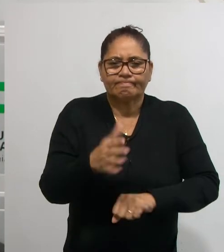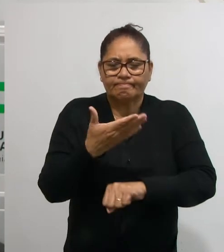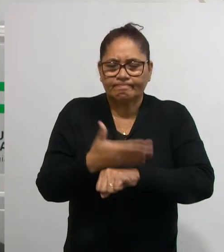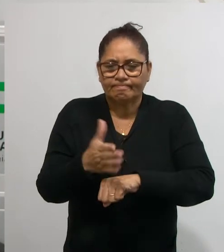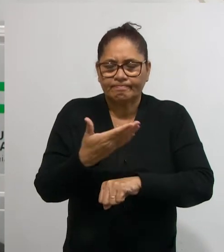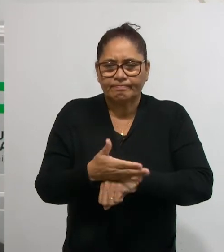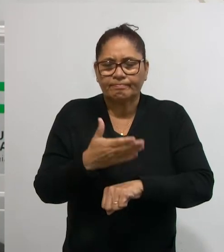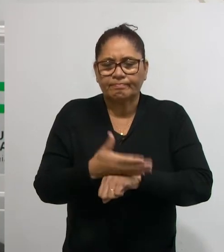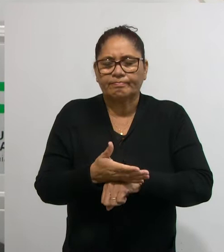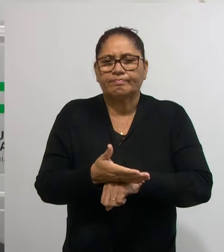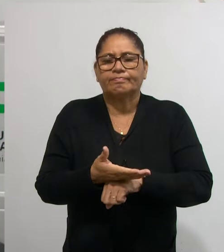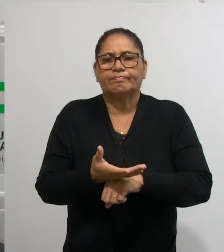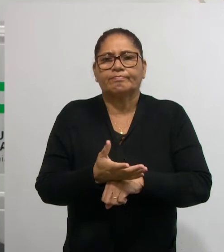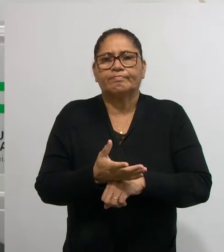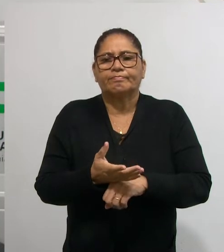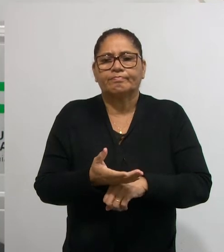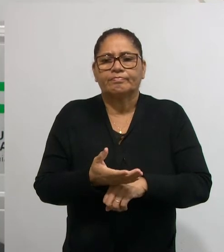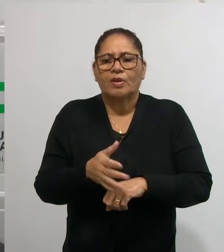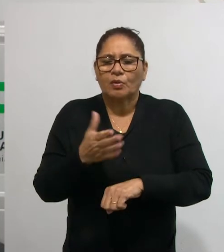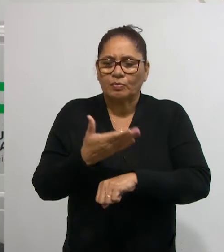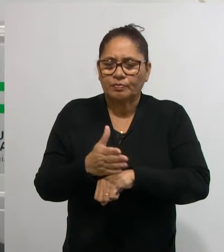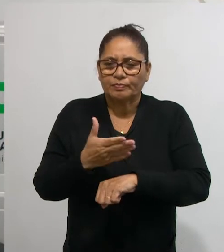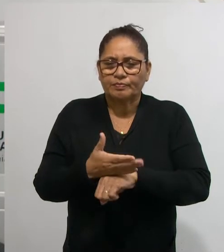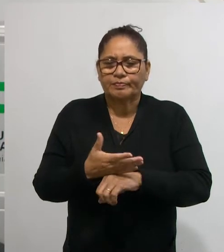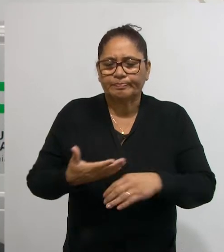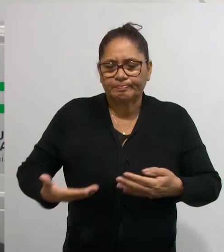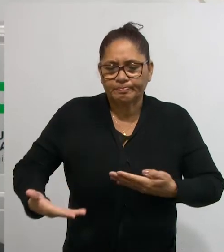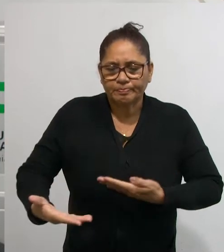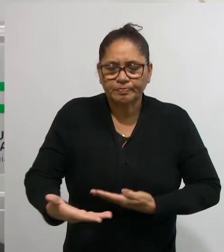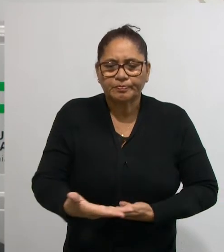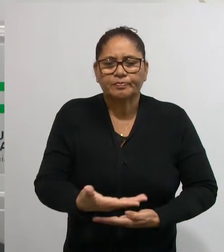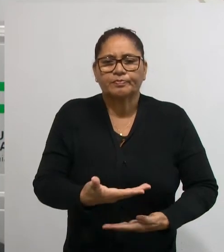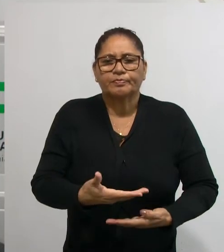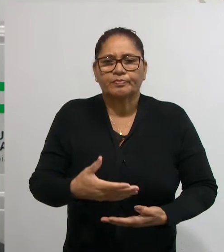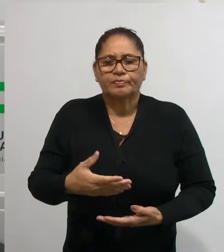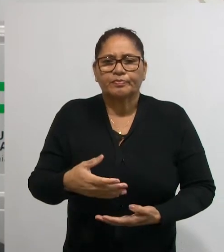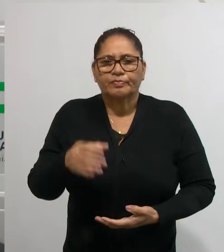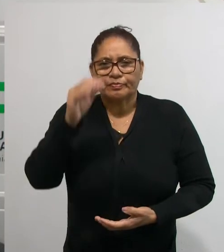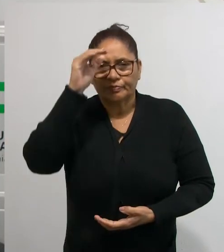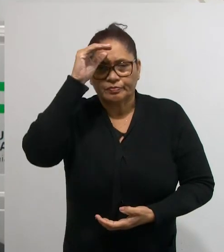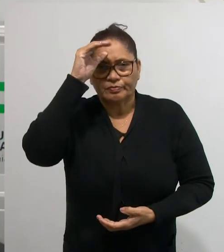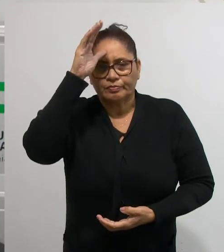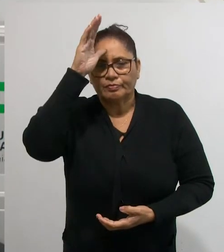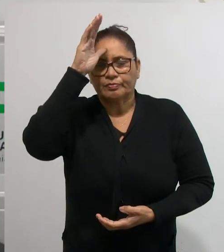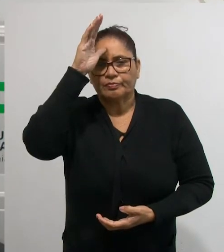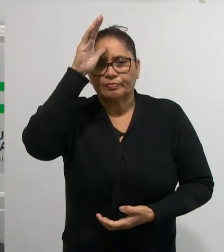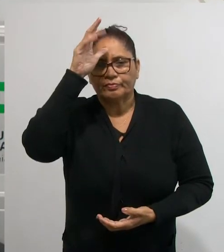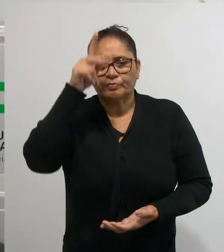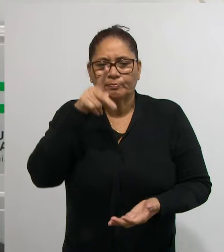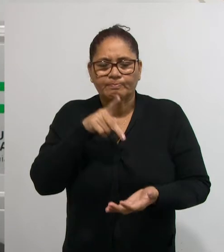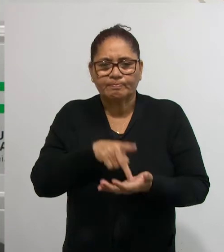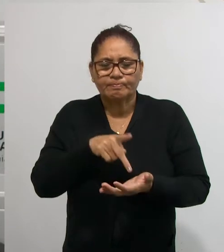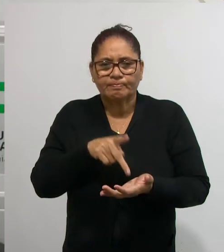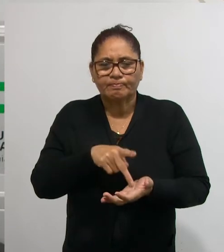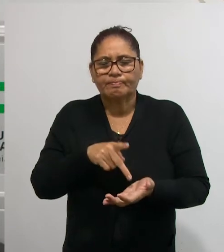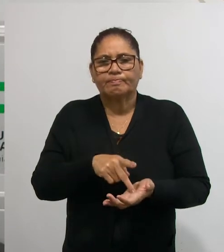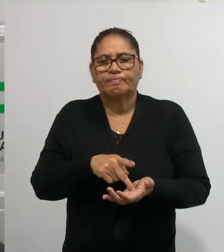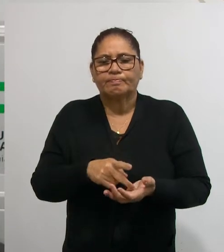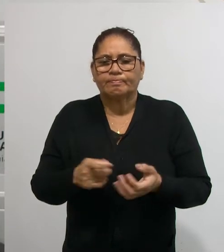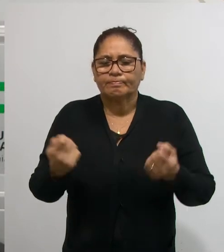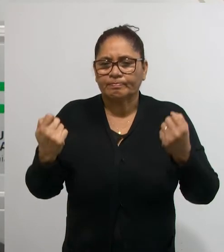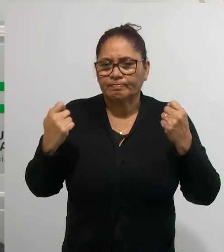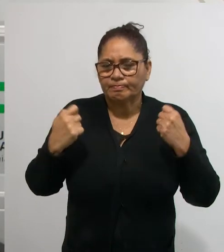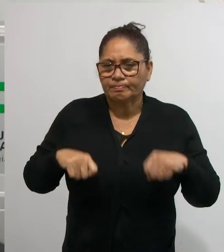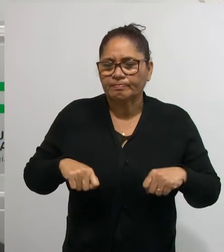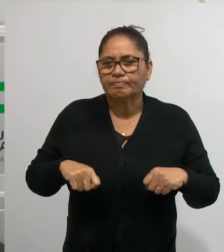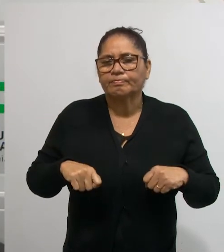educativa é essa mediação. Com a minha prática, eu vou mediar o conhecimento real ao conhecimento potencial.